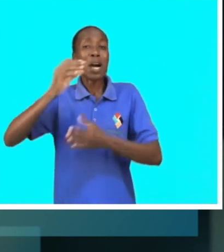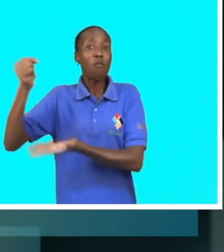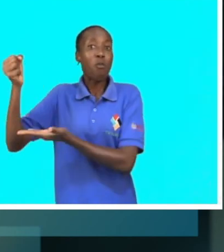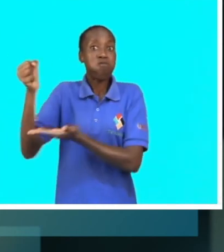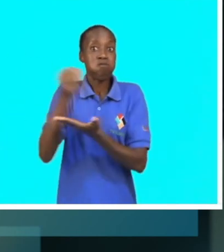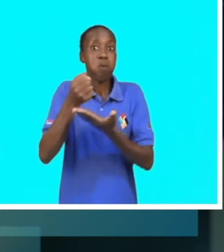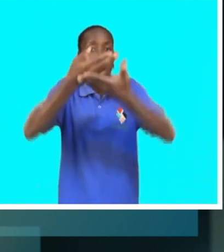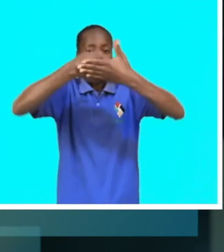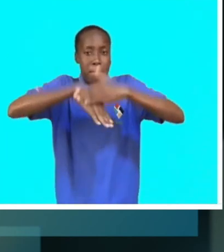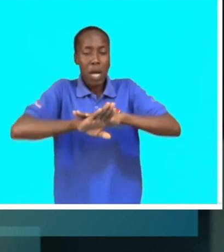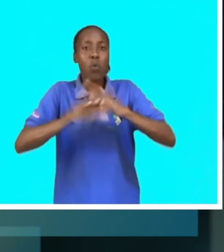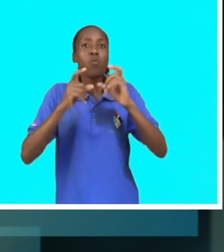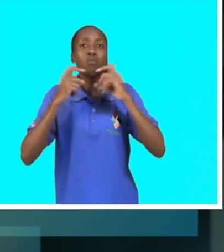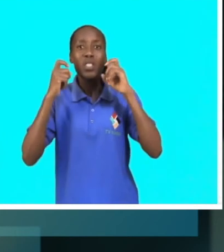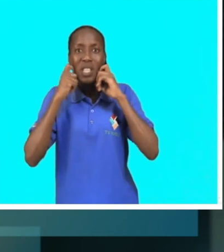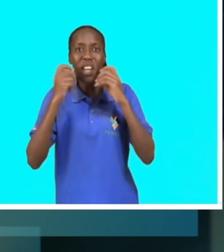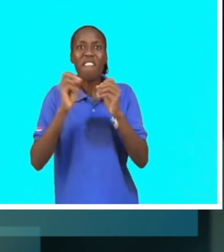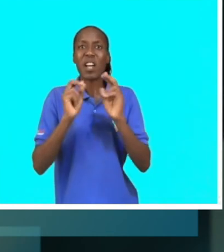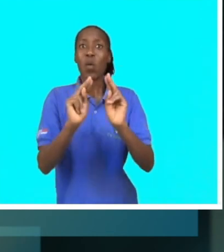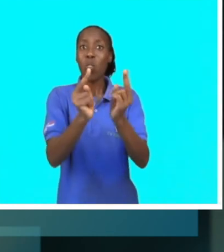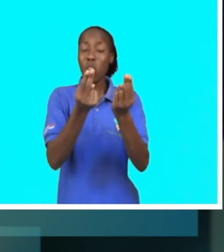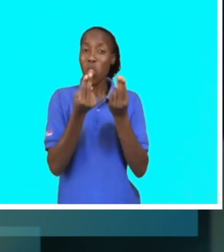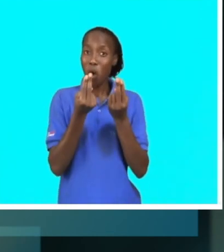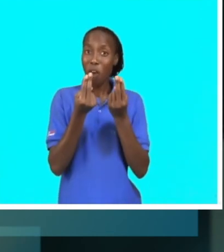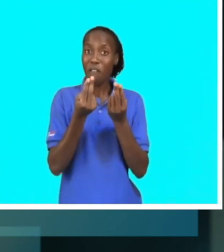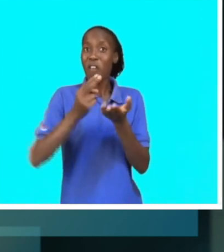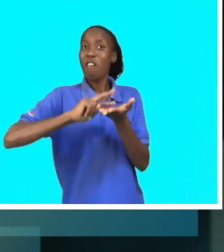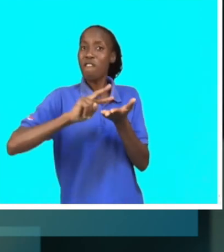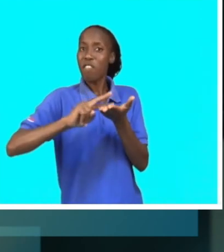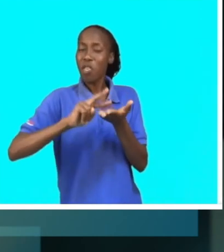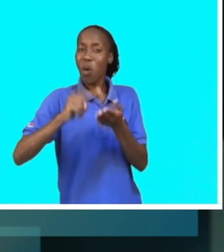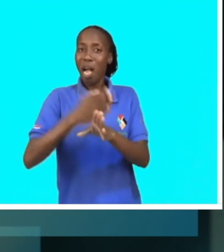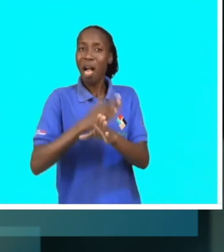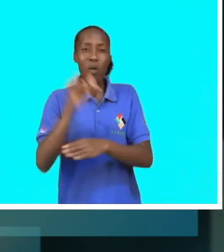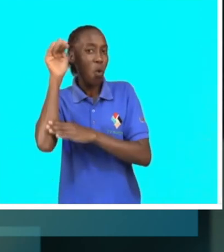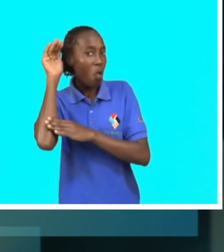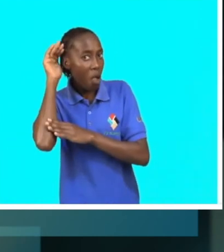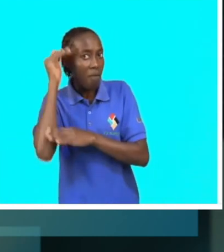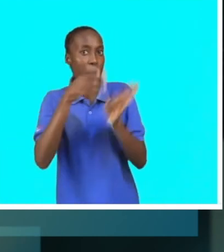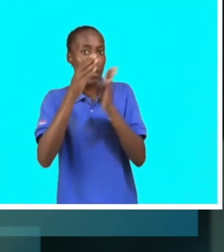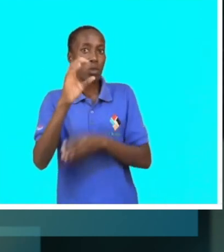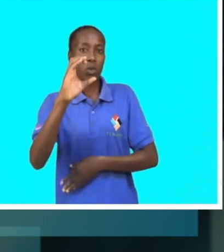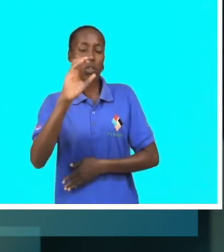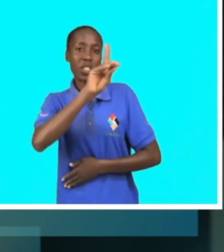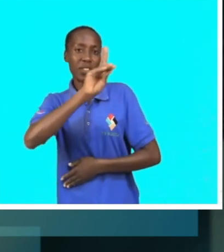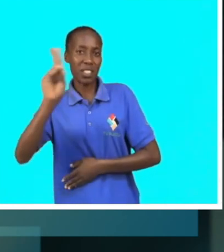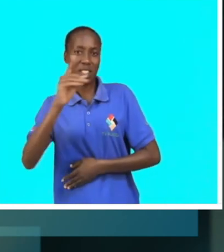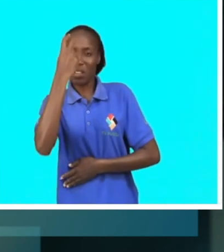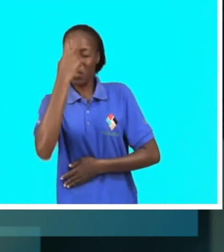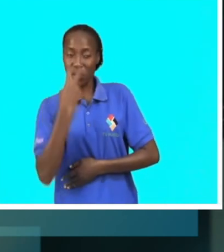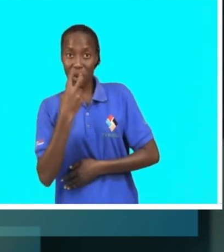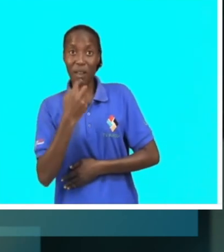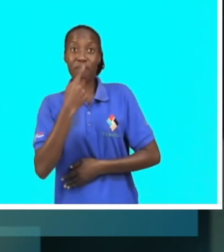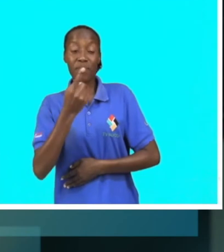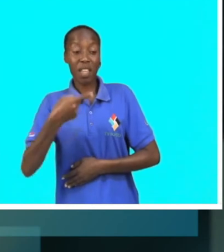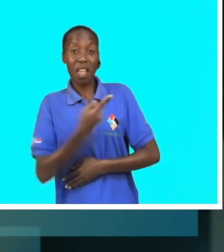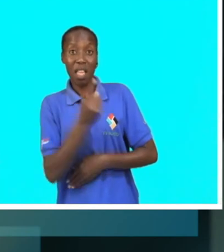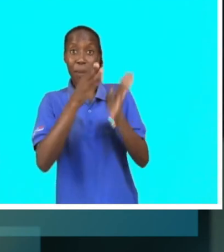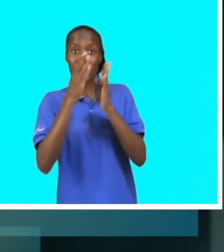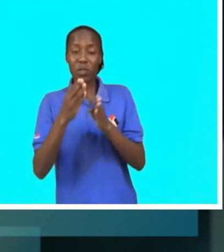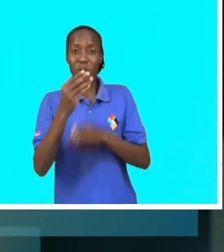Banco de Moçambique. O Banco de Moçambique, sempre que produz novas notas, consulta a população com deficiência visual. E estas